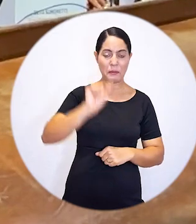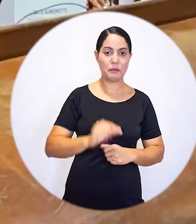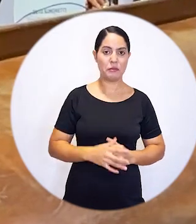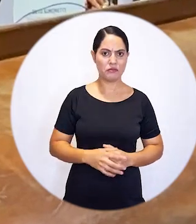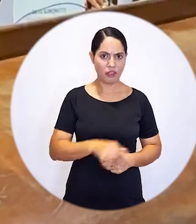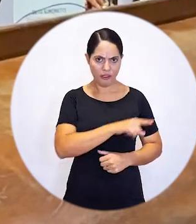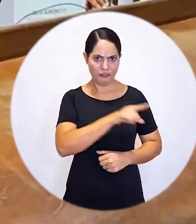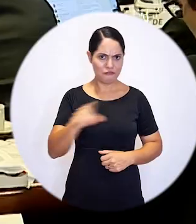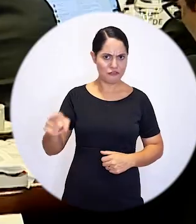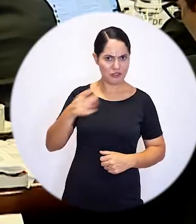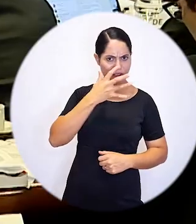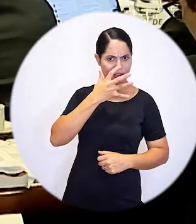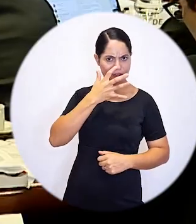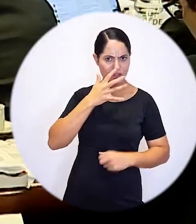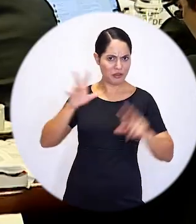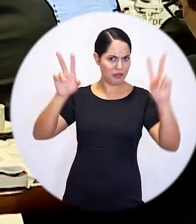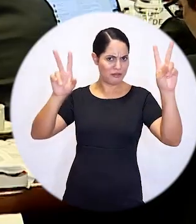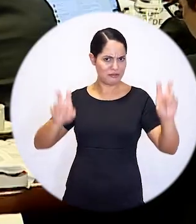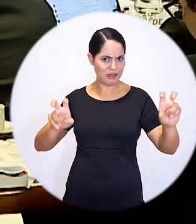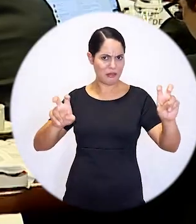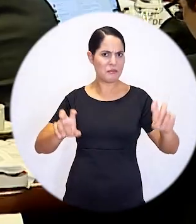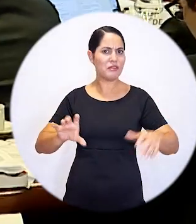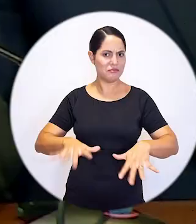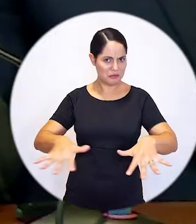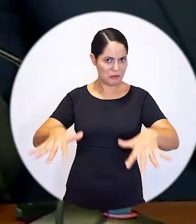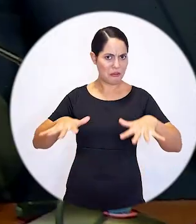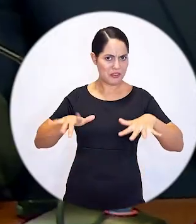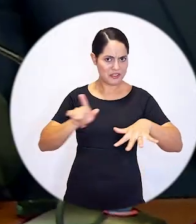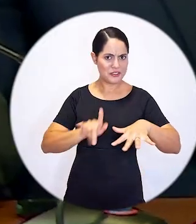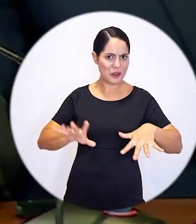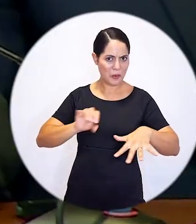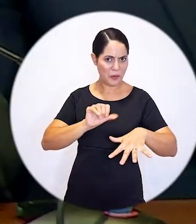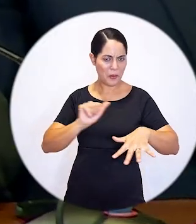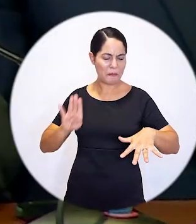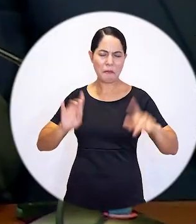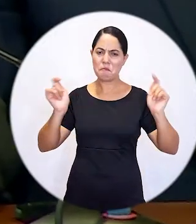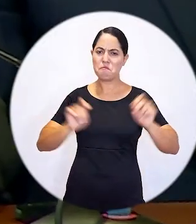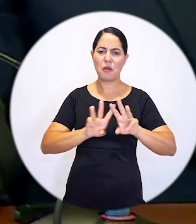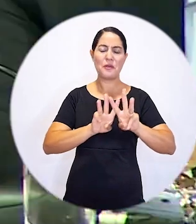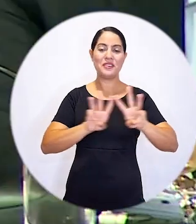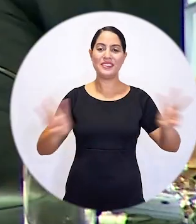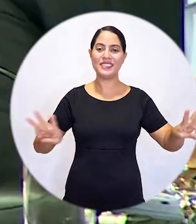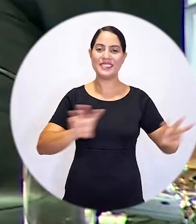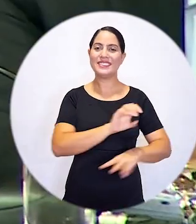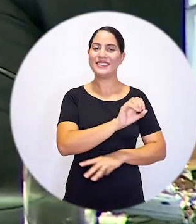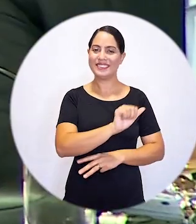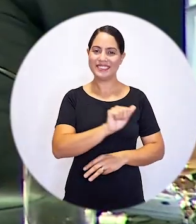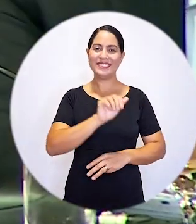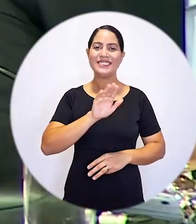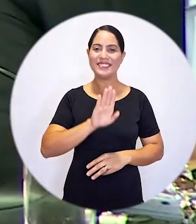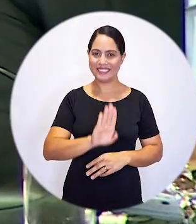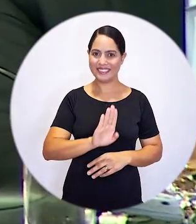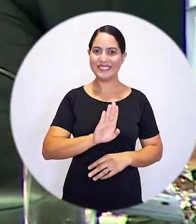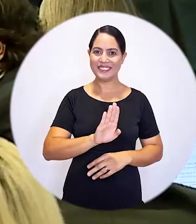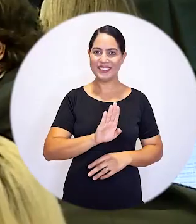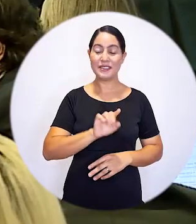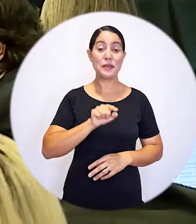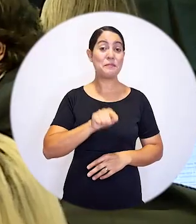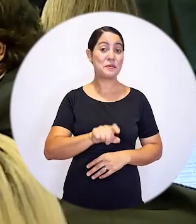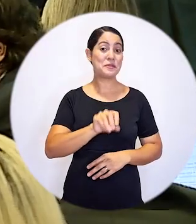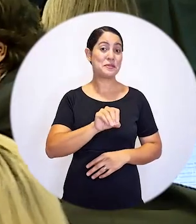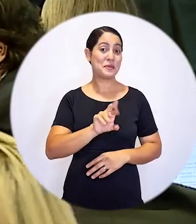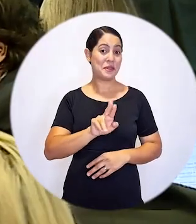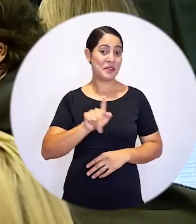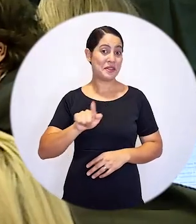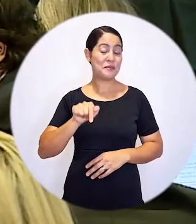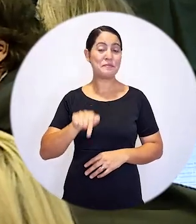advocacia do nosso país. Essas e tantas outras pautas discutidas no Conselho Pleno da OAB, você pode conferir com detalhes no site